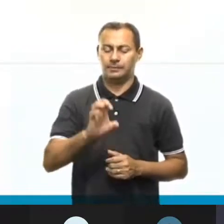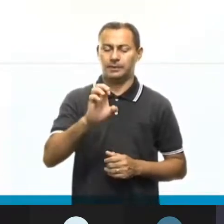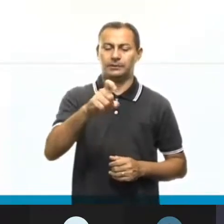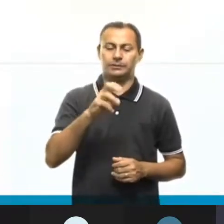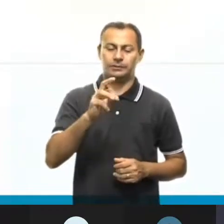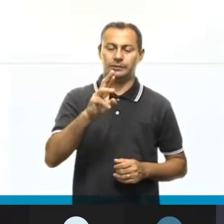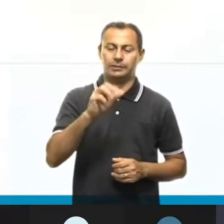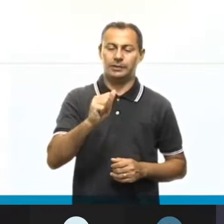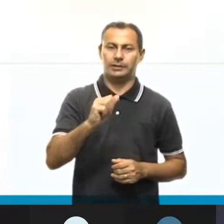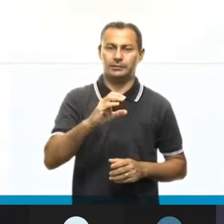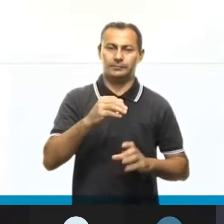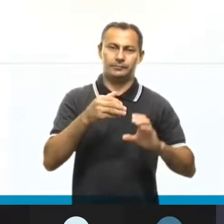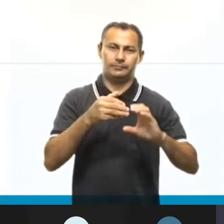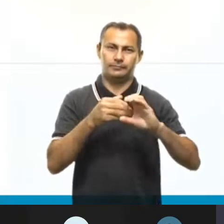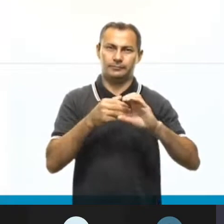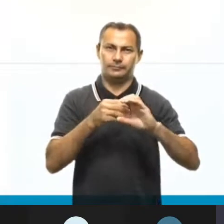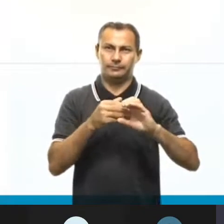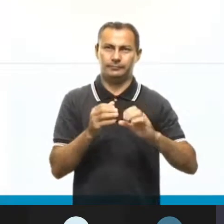extracelular